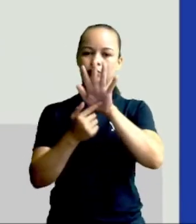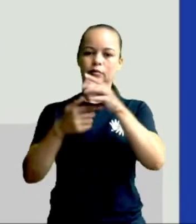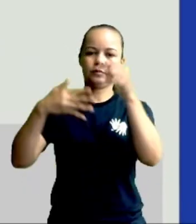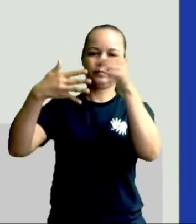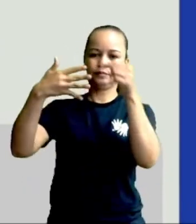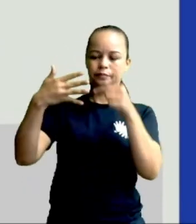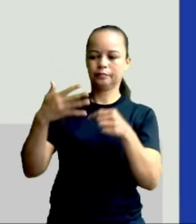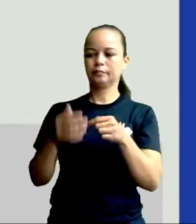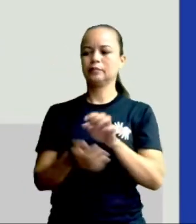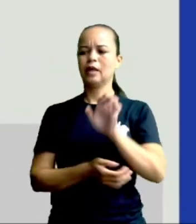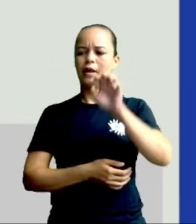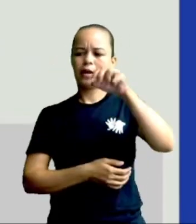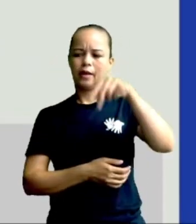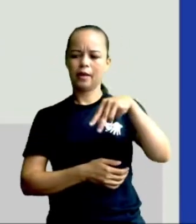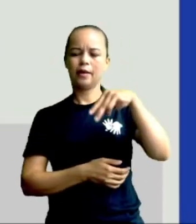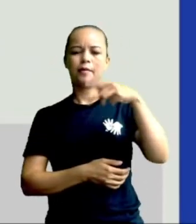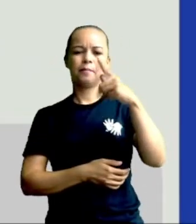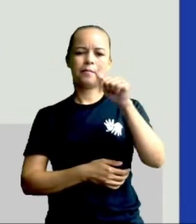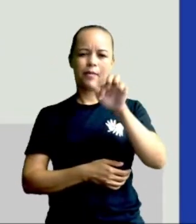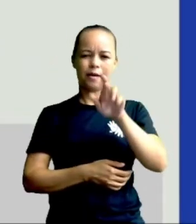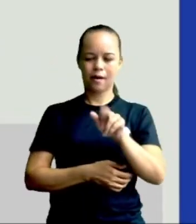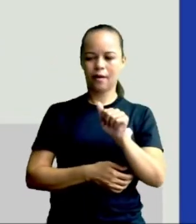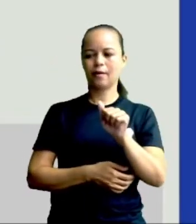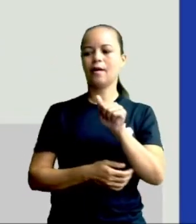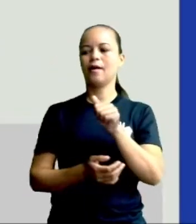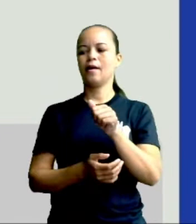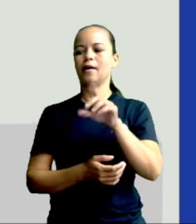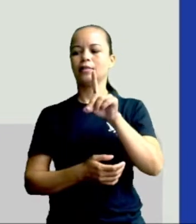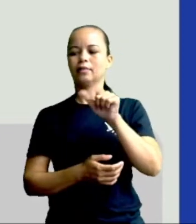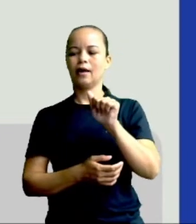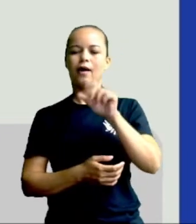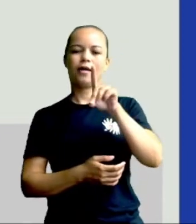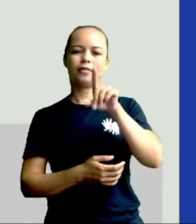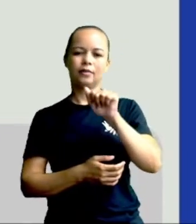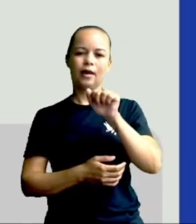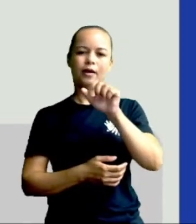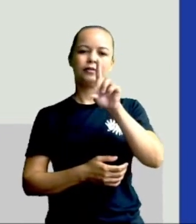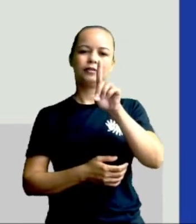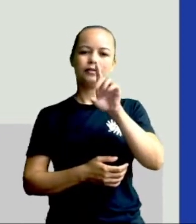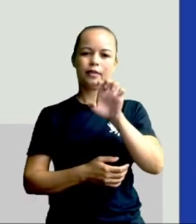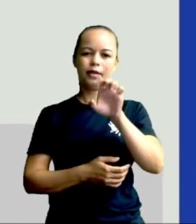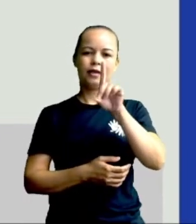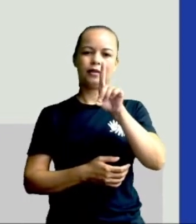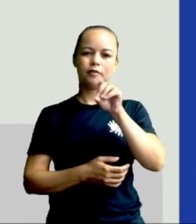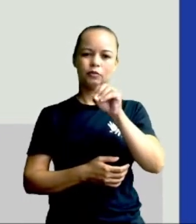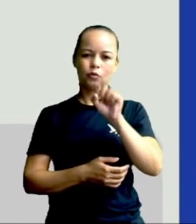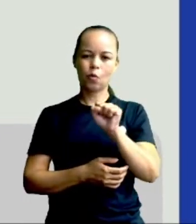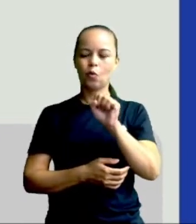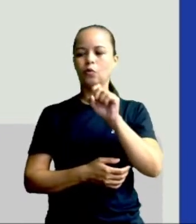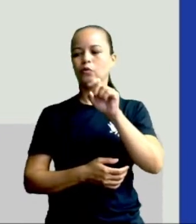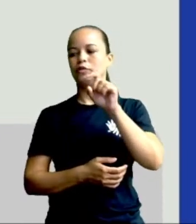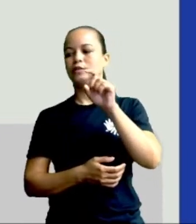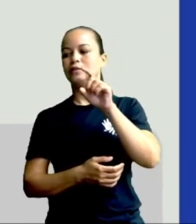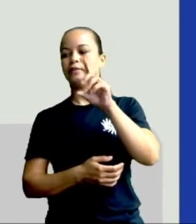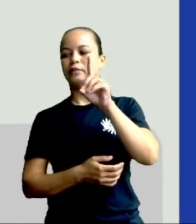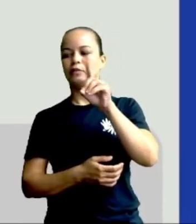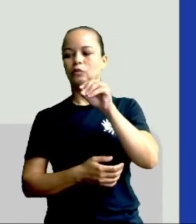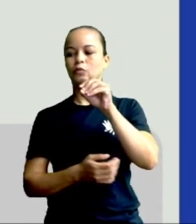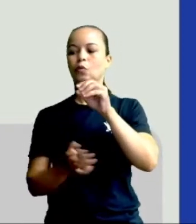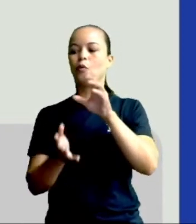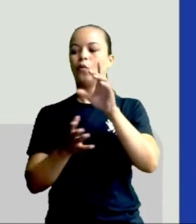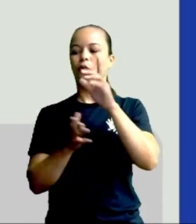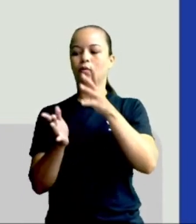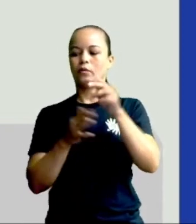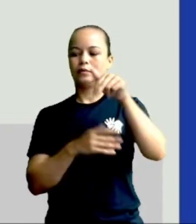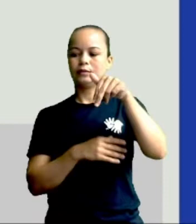tá em para da dar de dodos nas